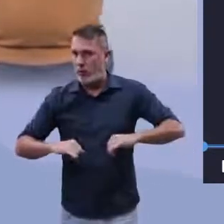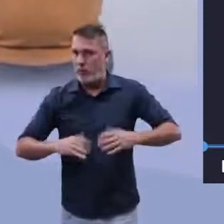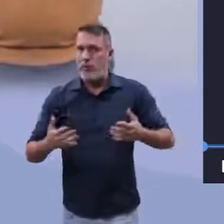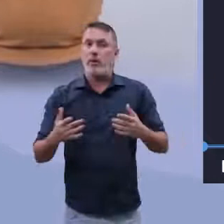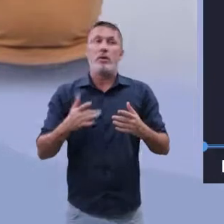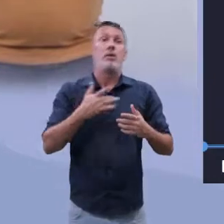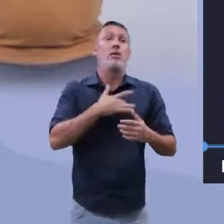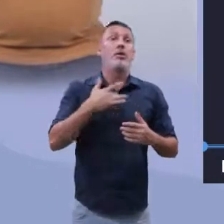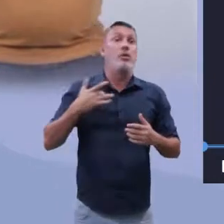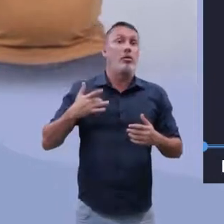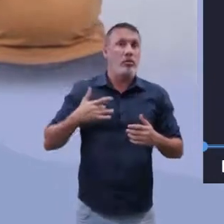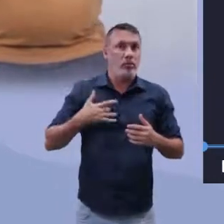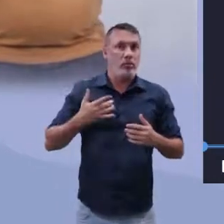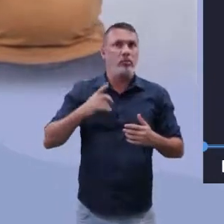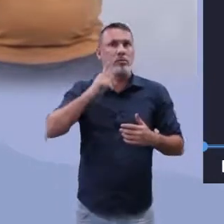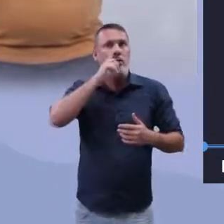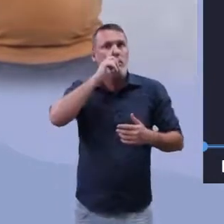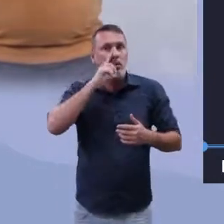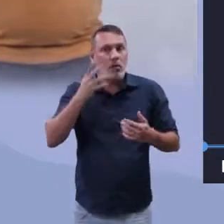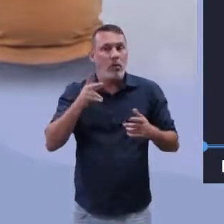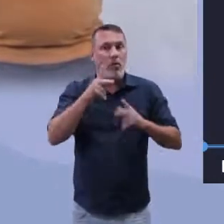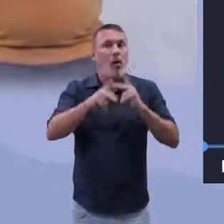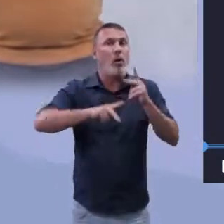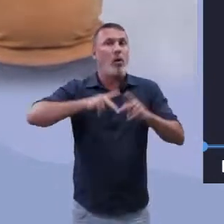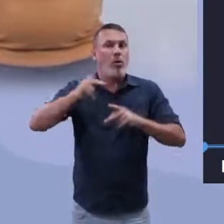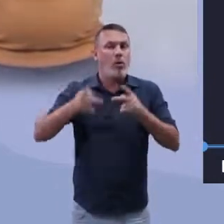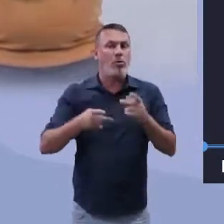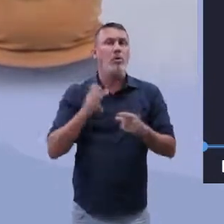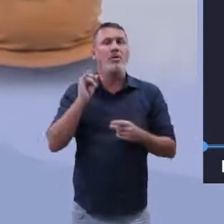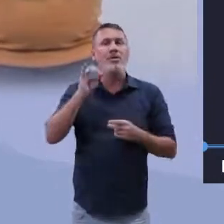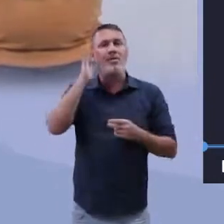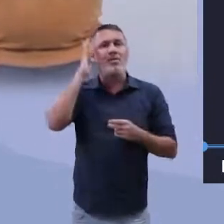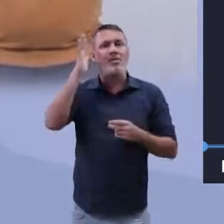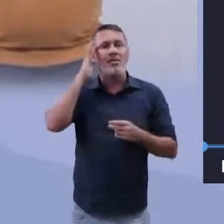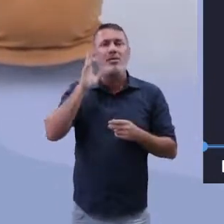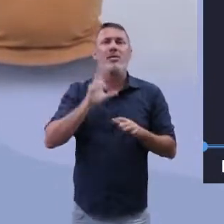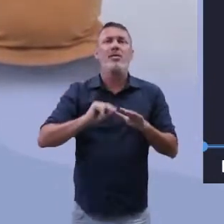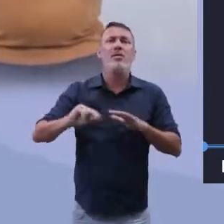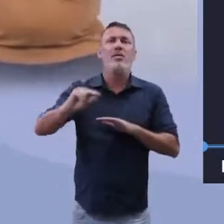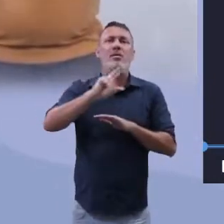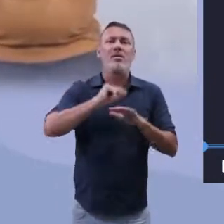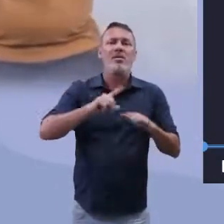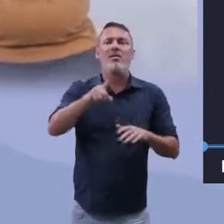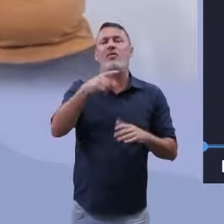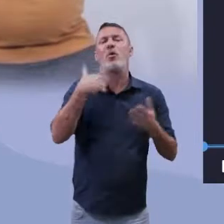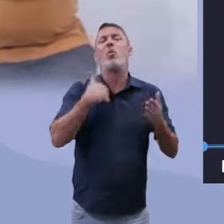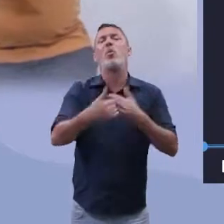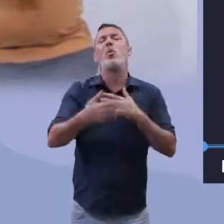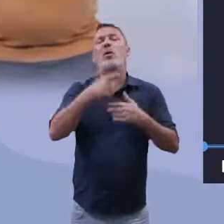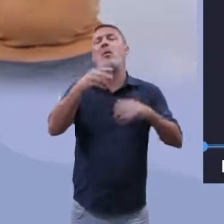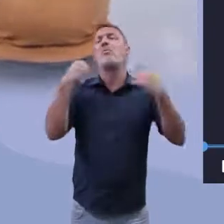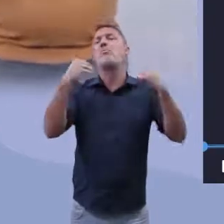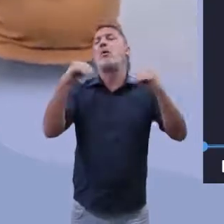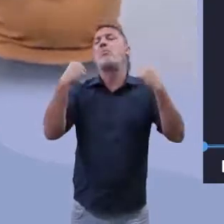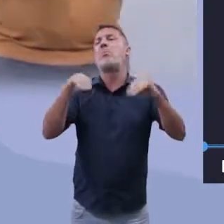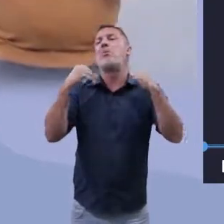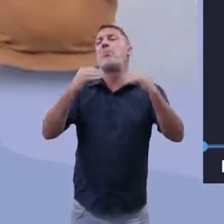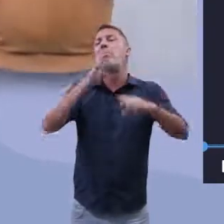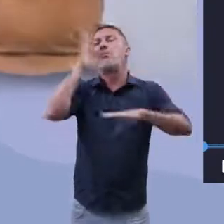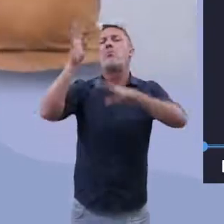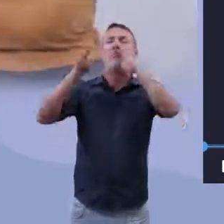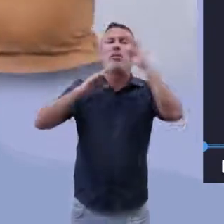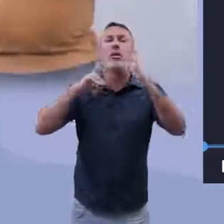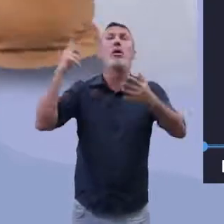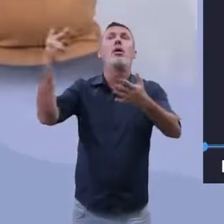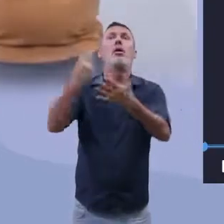jogo, saúde, né, de uma população. Perceba, se você posta qualquer coisa, compartilhe. Então,